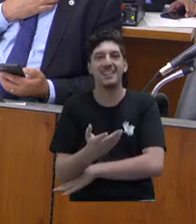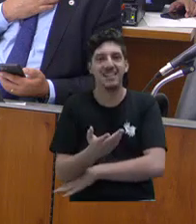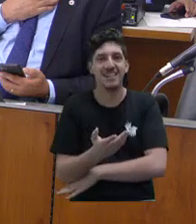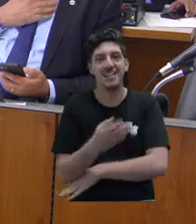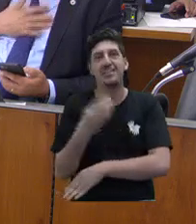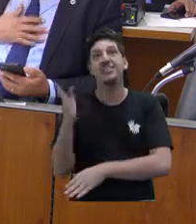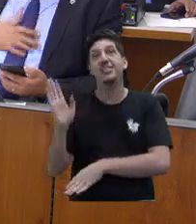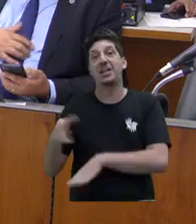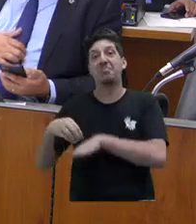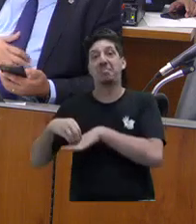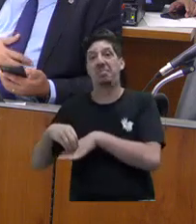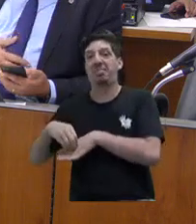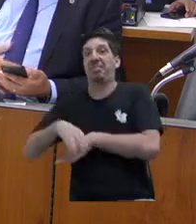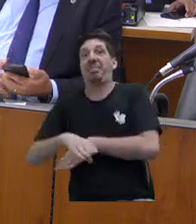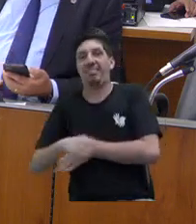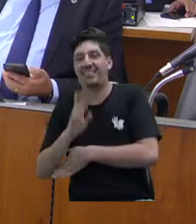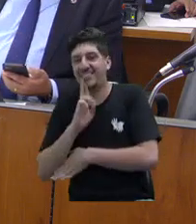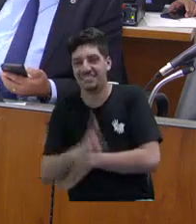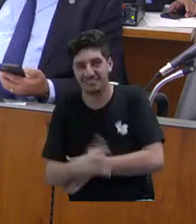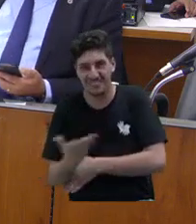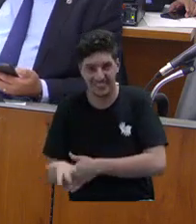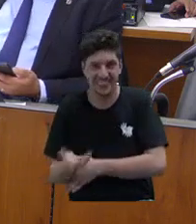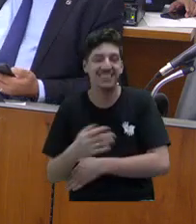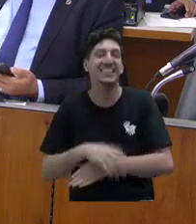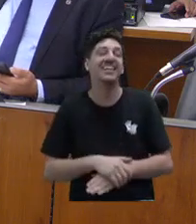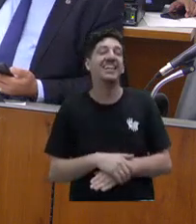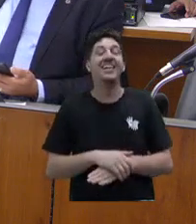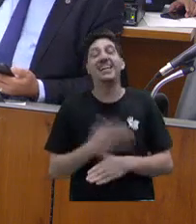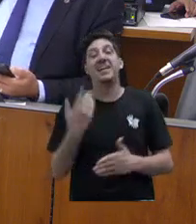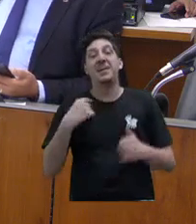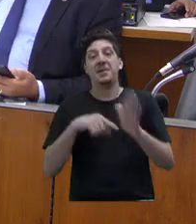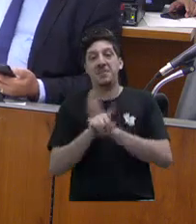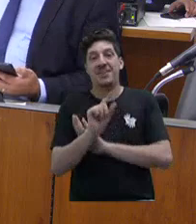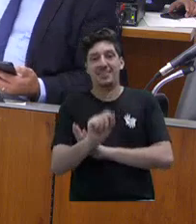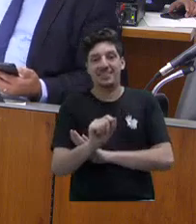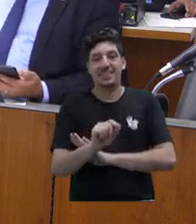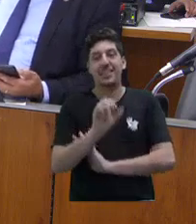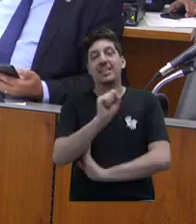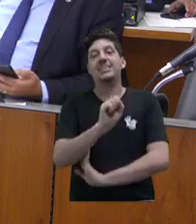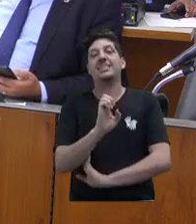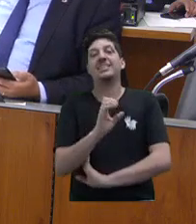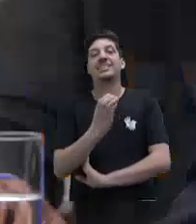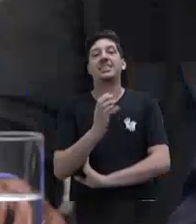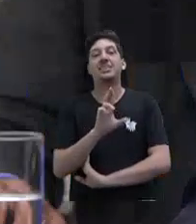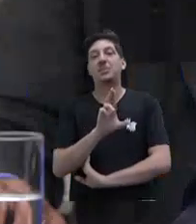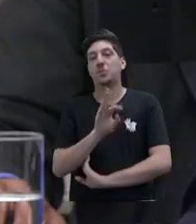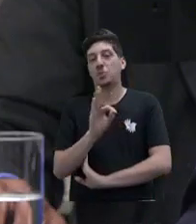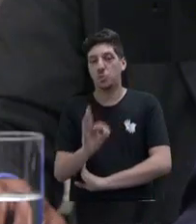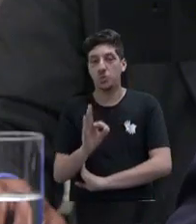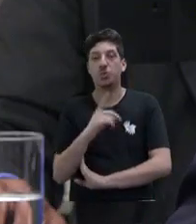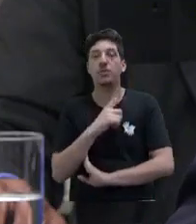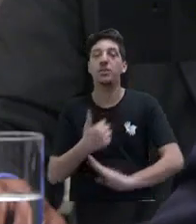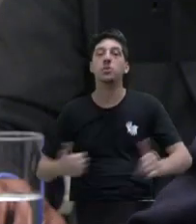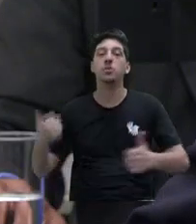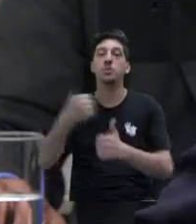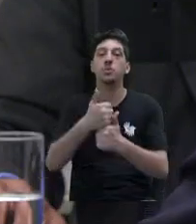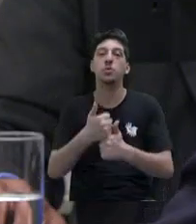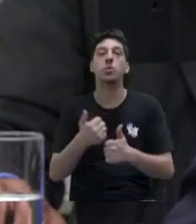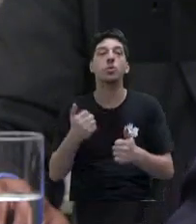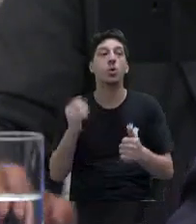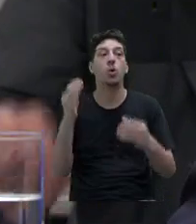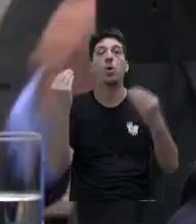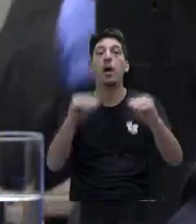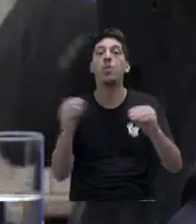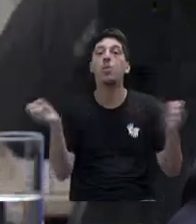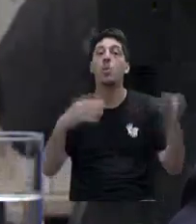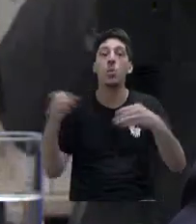spoiler, secretário. É, que a minha pergunta seria se a Secult iria encaminhar aqui um substitutivo incorporando novos avanços na